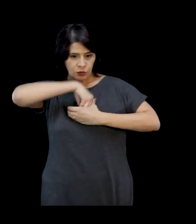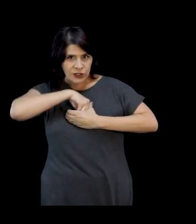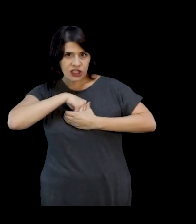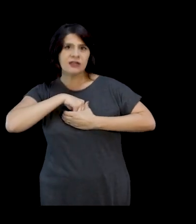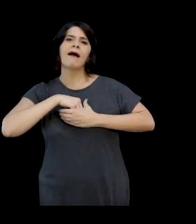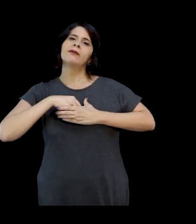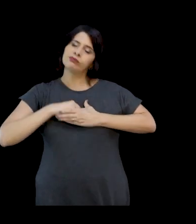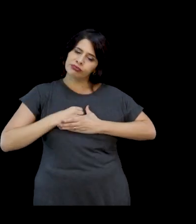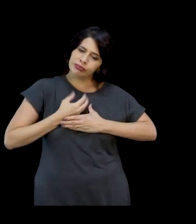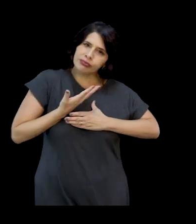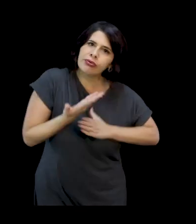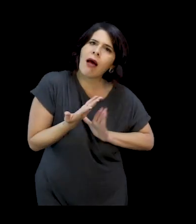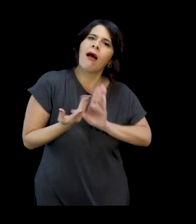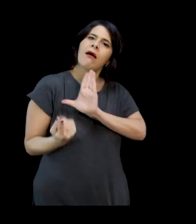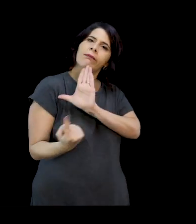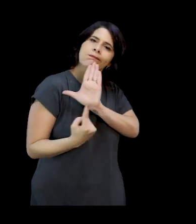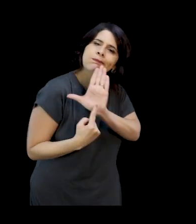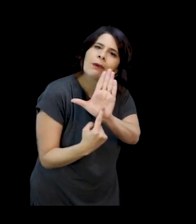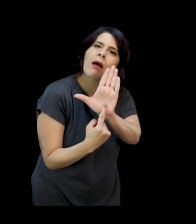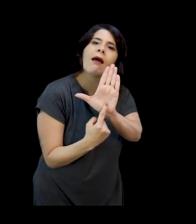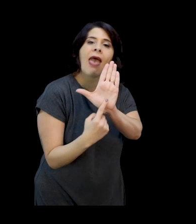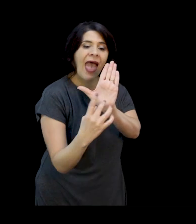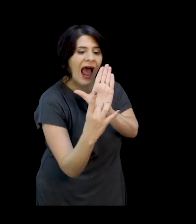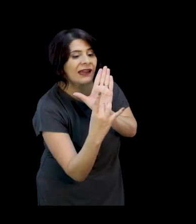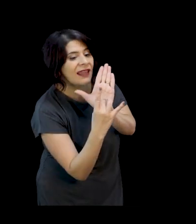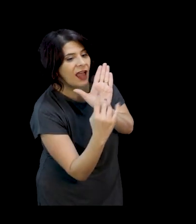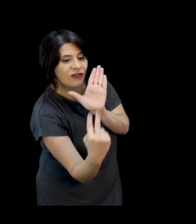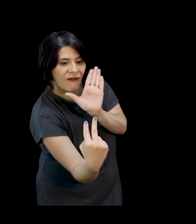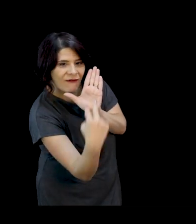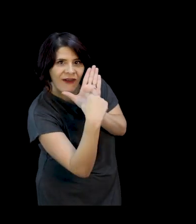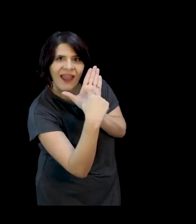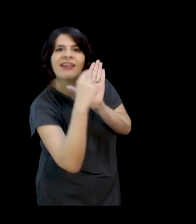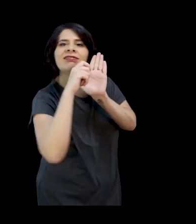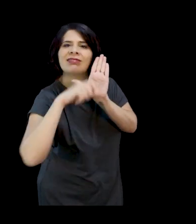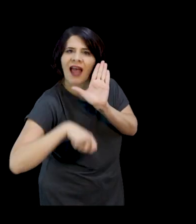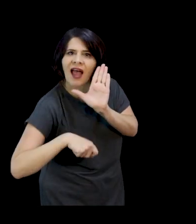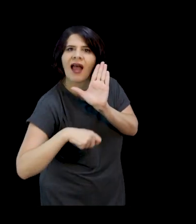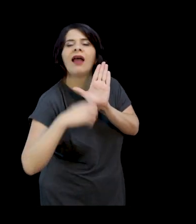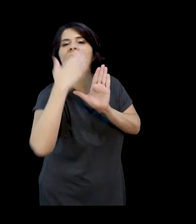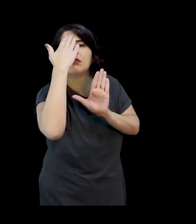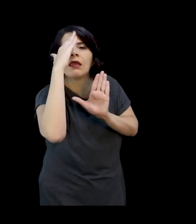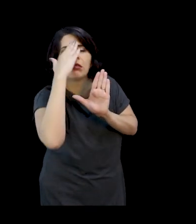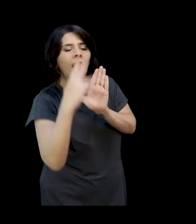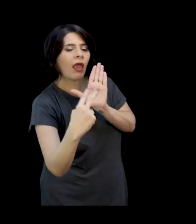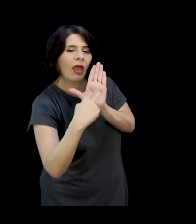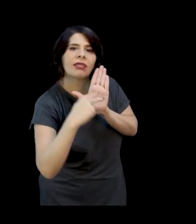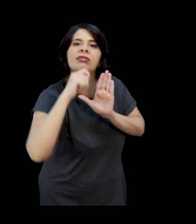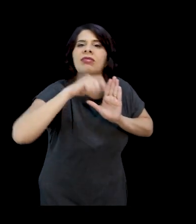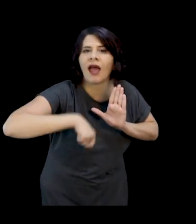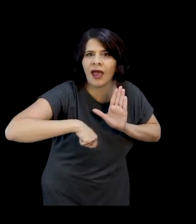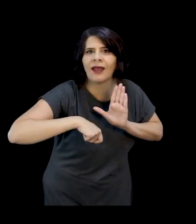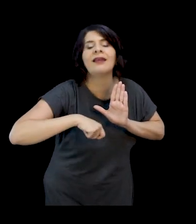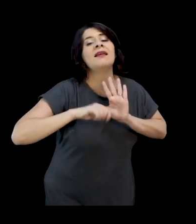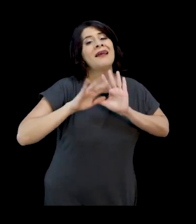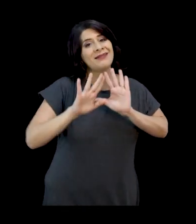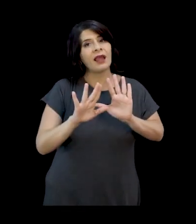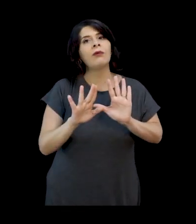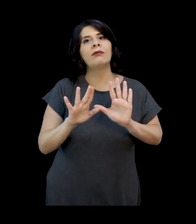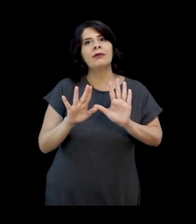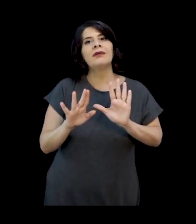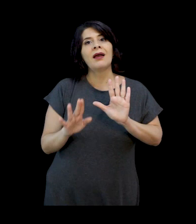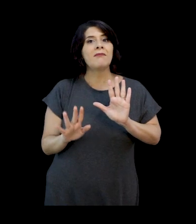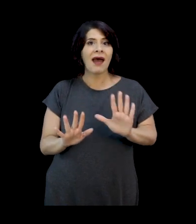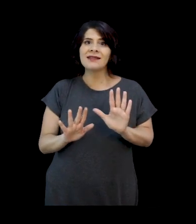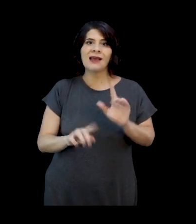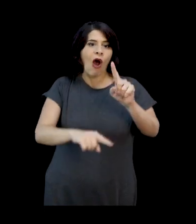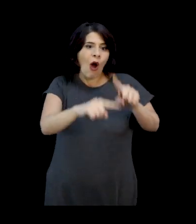espirituais objetivadas ou de dar um conteúdo espiritual subjetivo aos objetos do mundo que então e